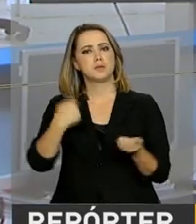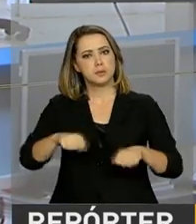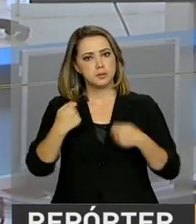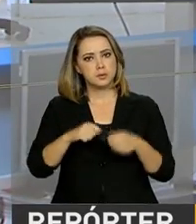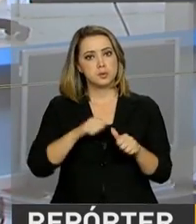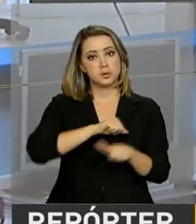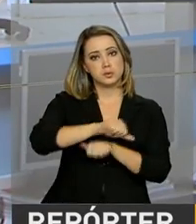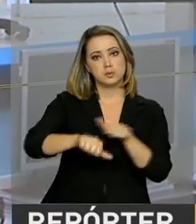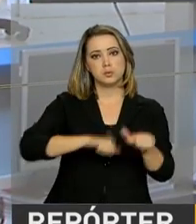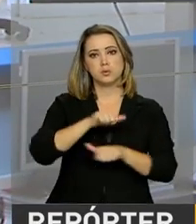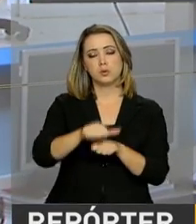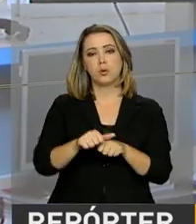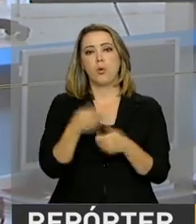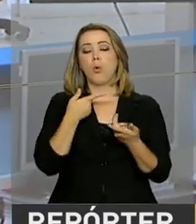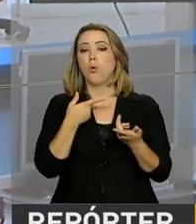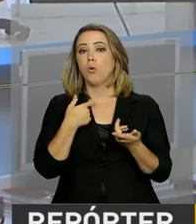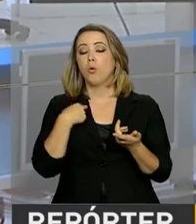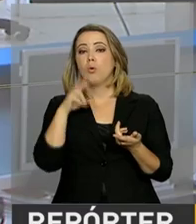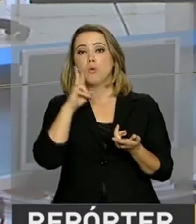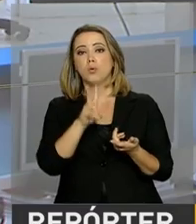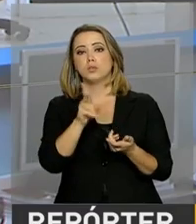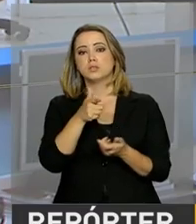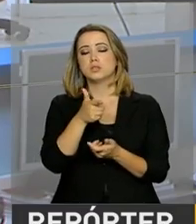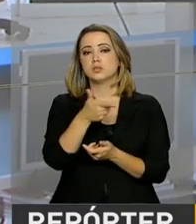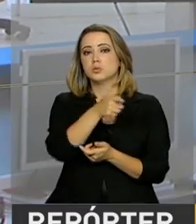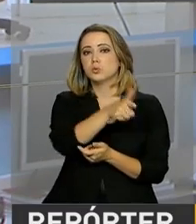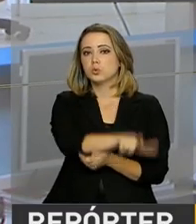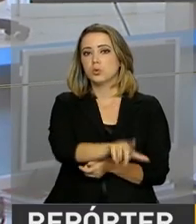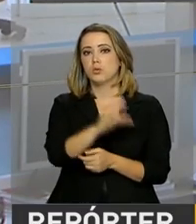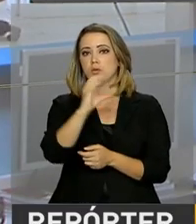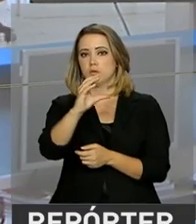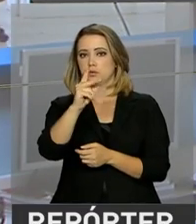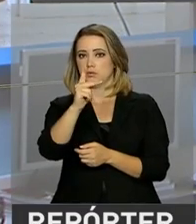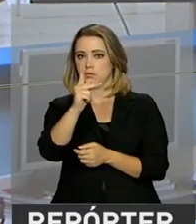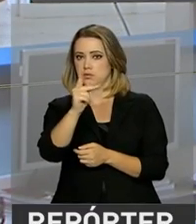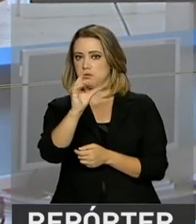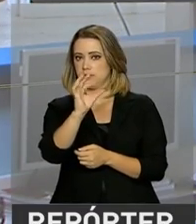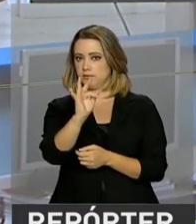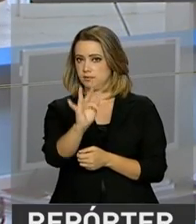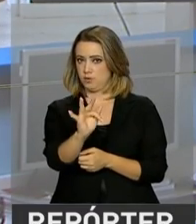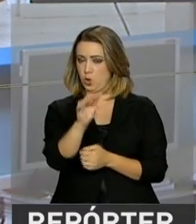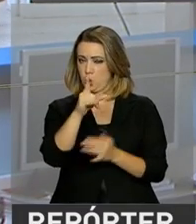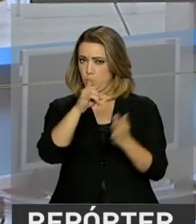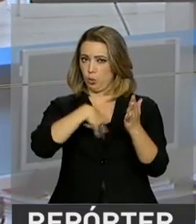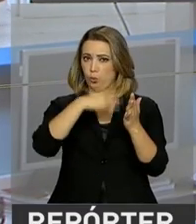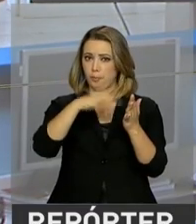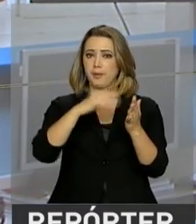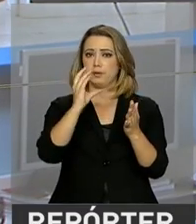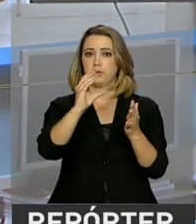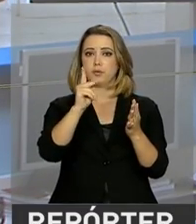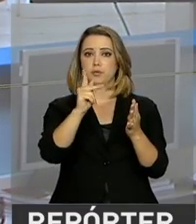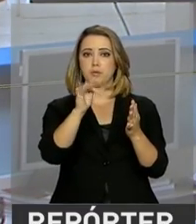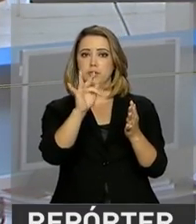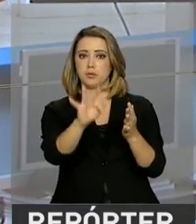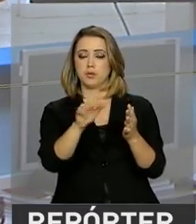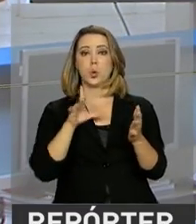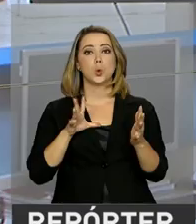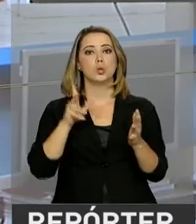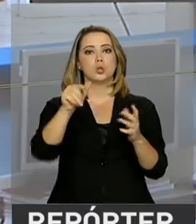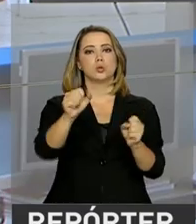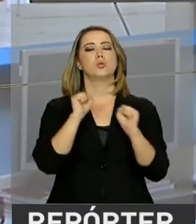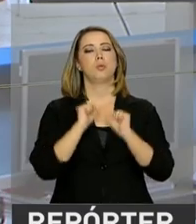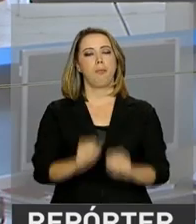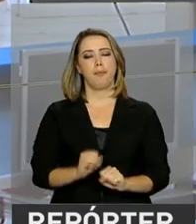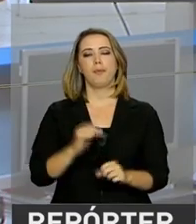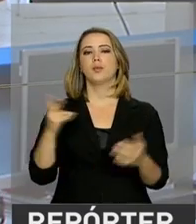precisa alterar ou regularizar o cadastro de pessoa física ou chamado CPF agora todo o procedimento poderá ser feito